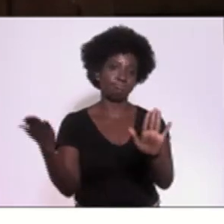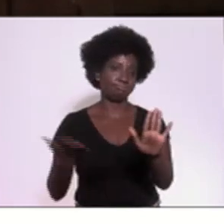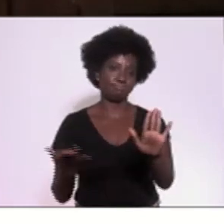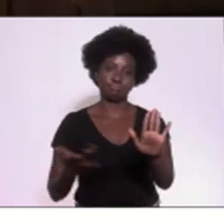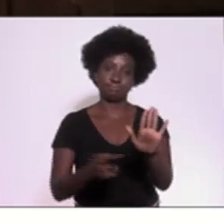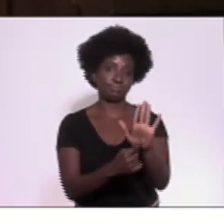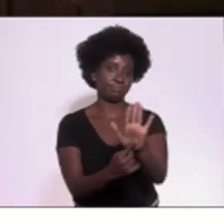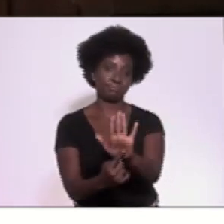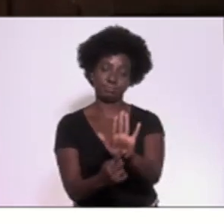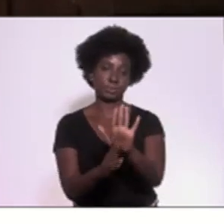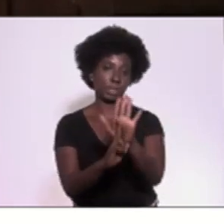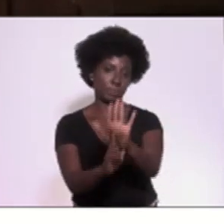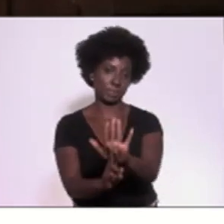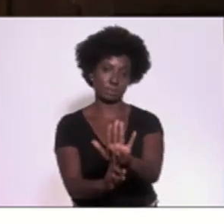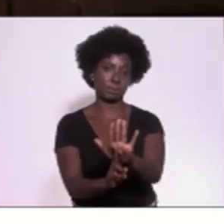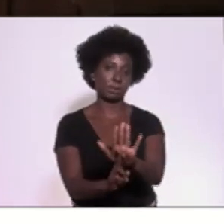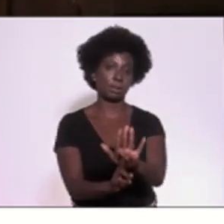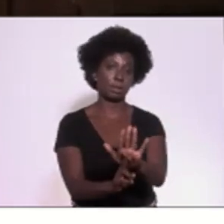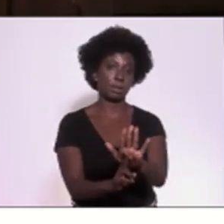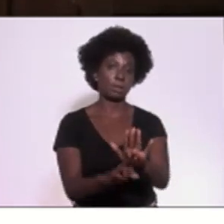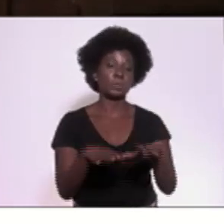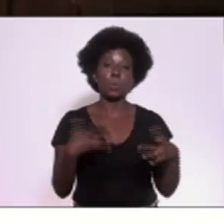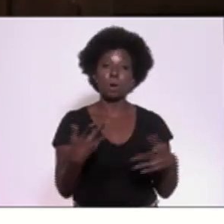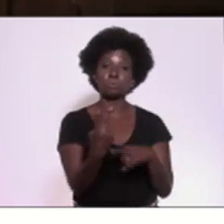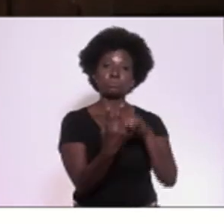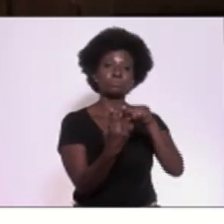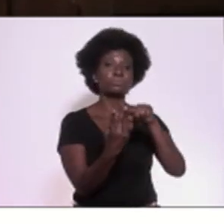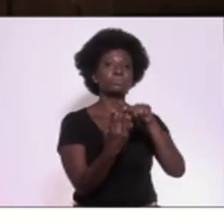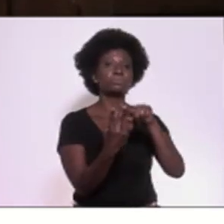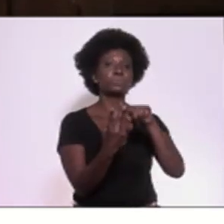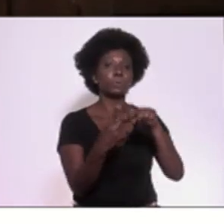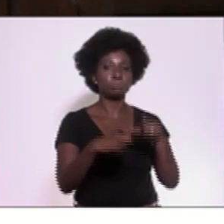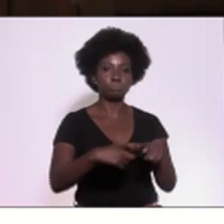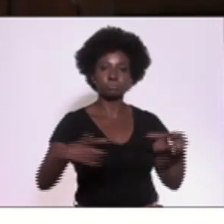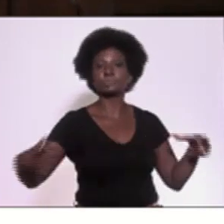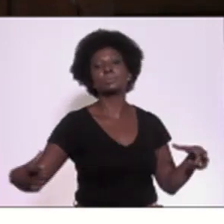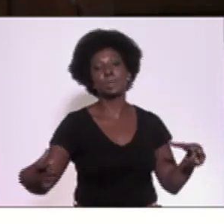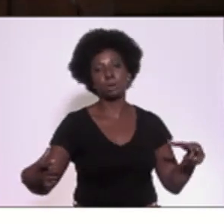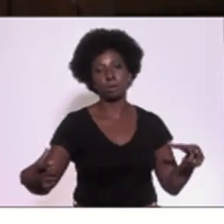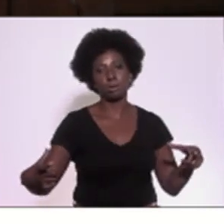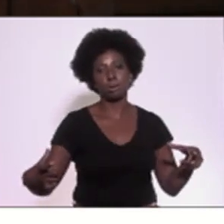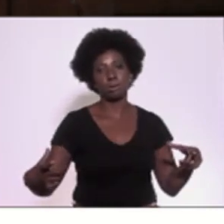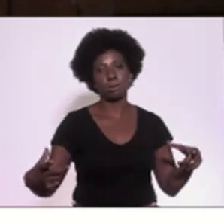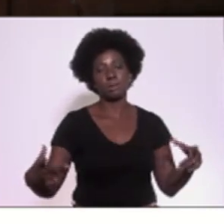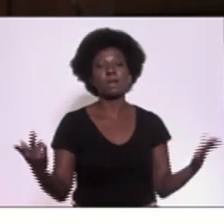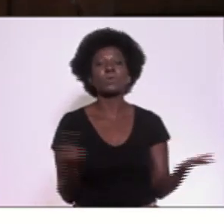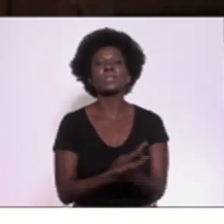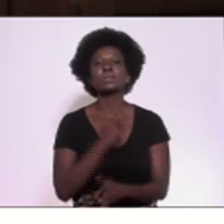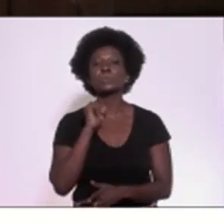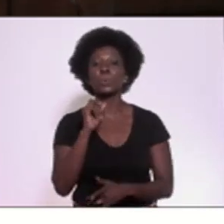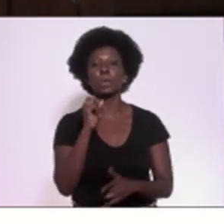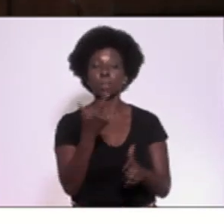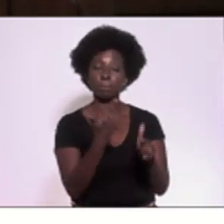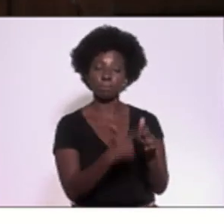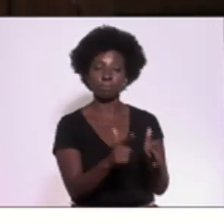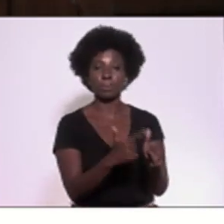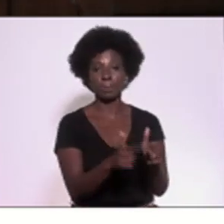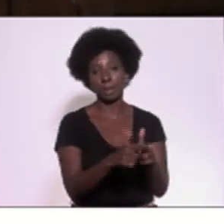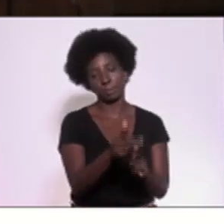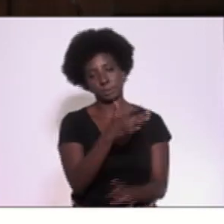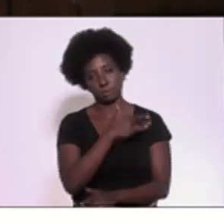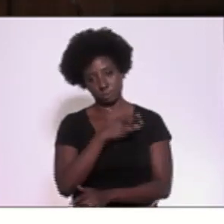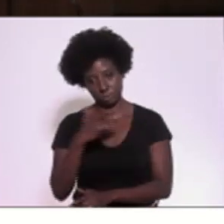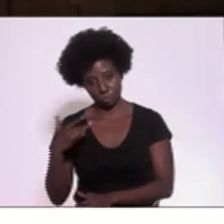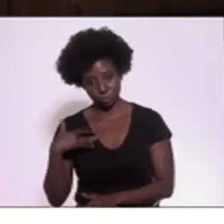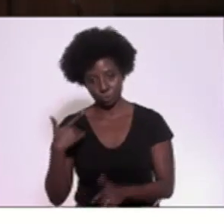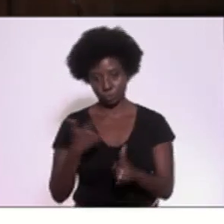do segundo município mais populoso do nosso estado. E aí acabam tendo problemas como esse, porque tem problema na saúde, tem